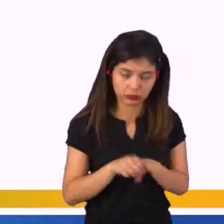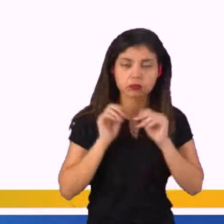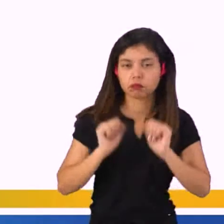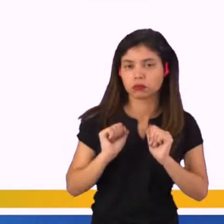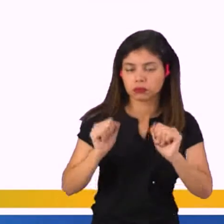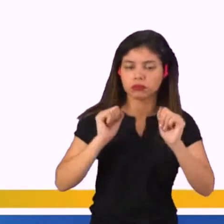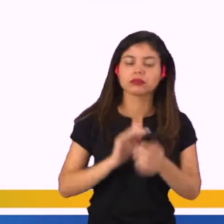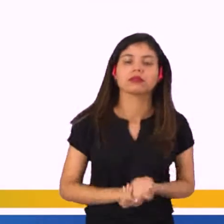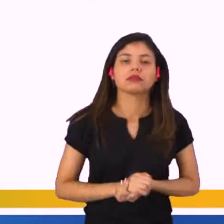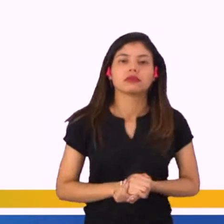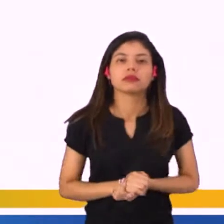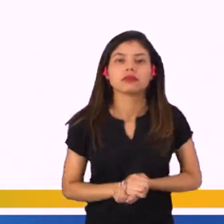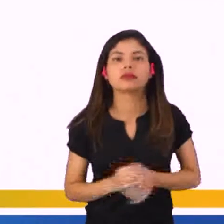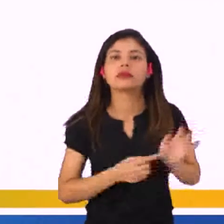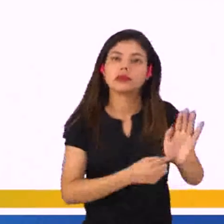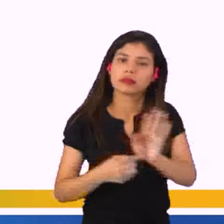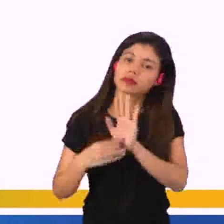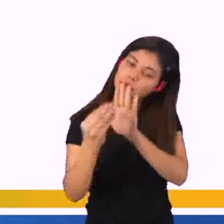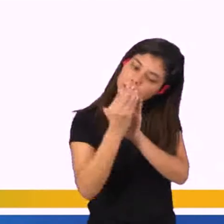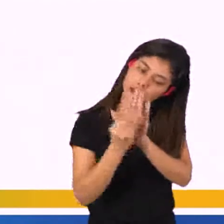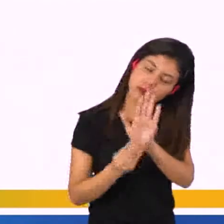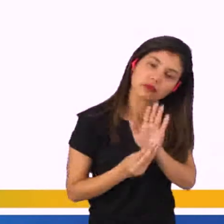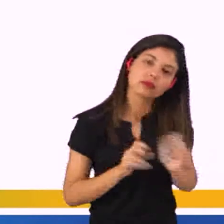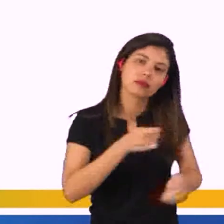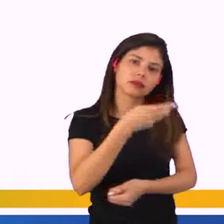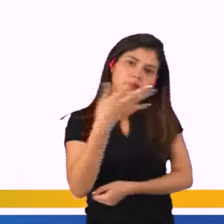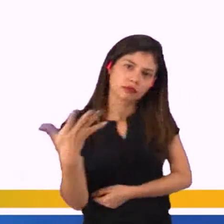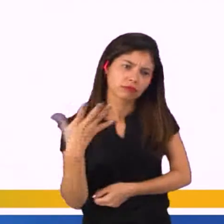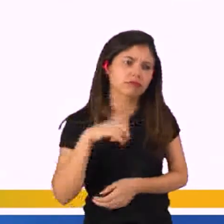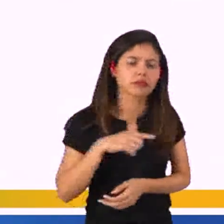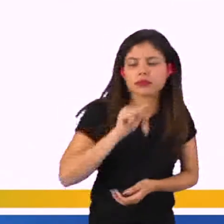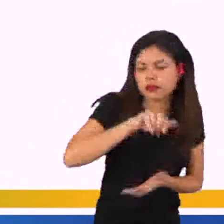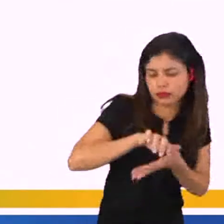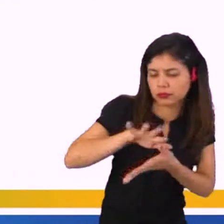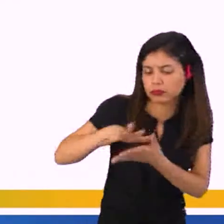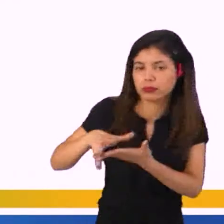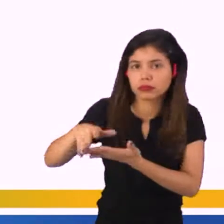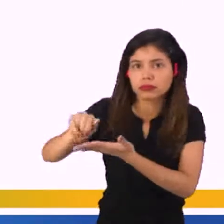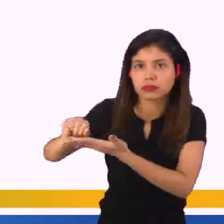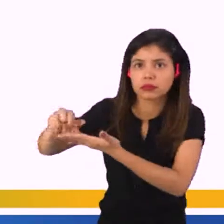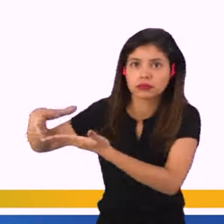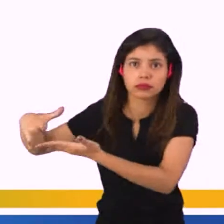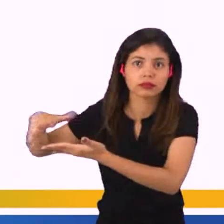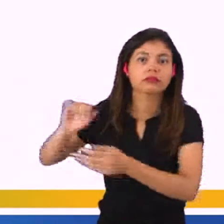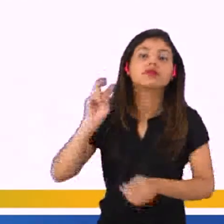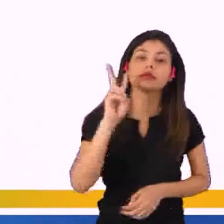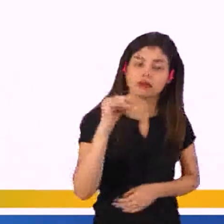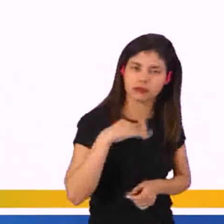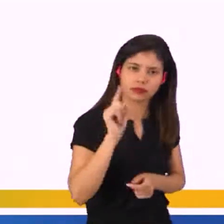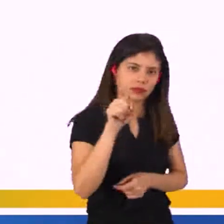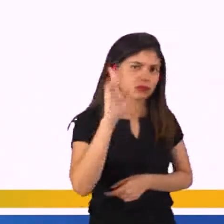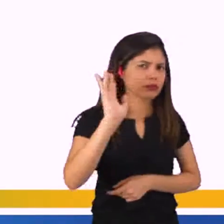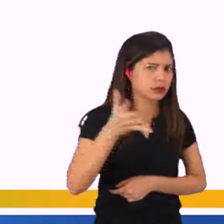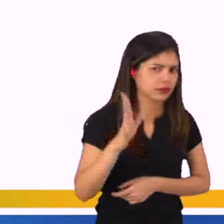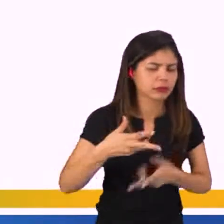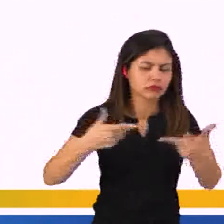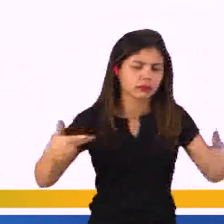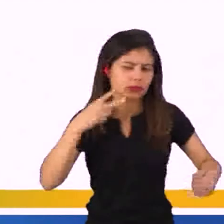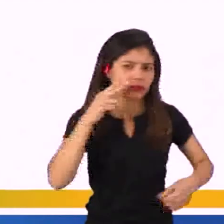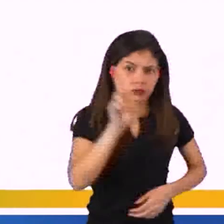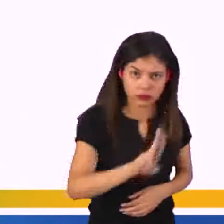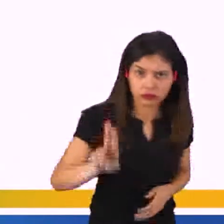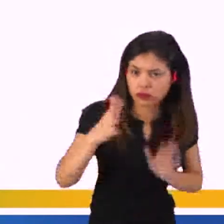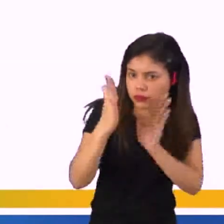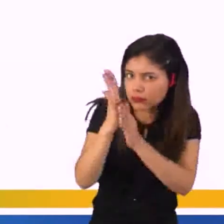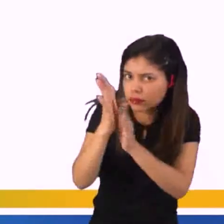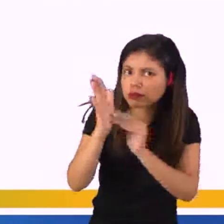seu comprimento dado em relação a quantos palmos seriam necessários para a sua medição. Você já mediu objetos assim,